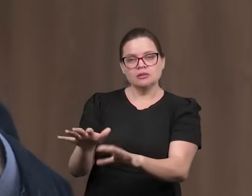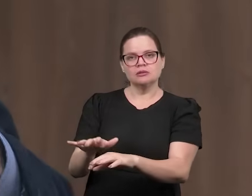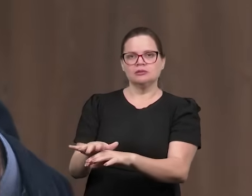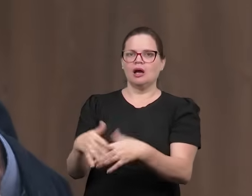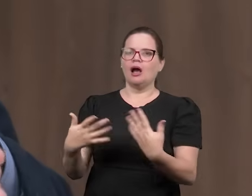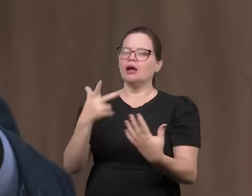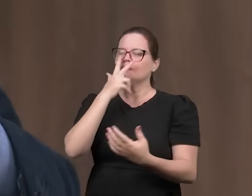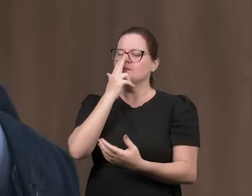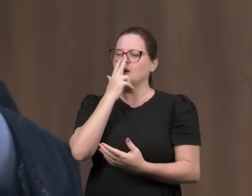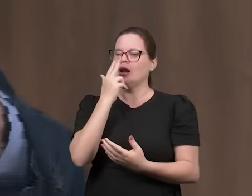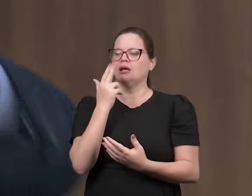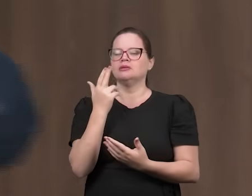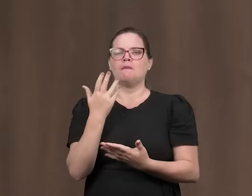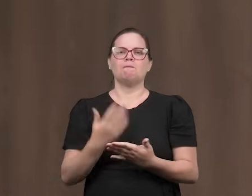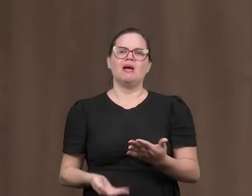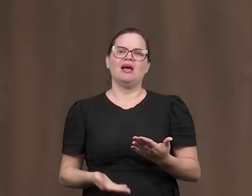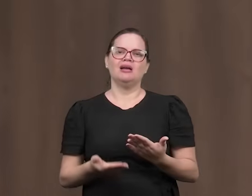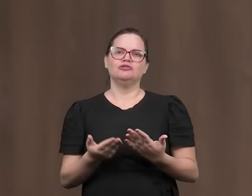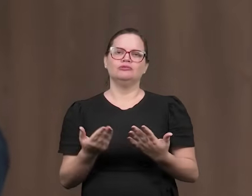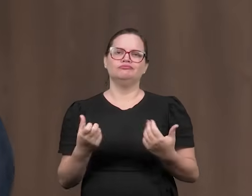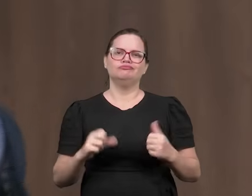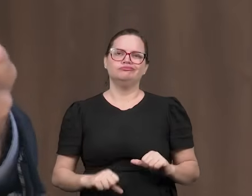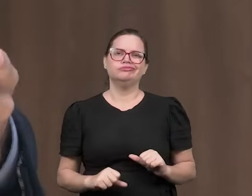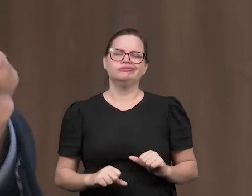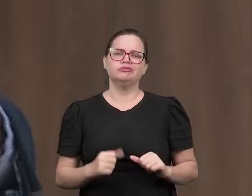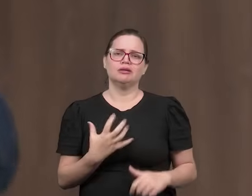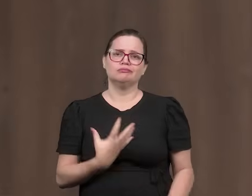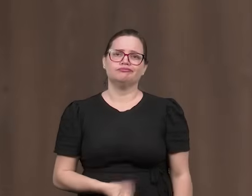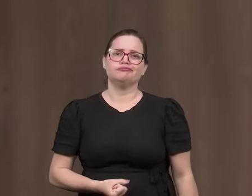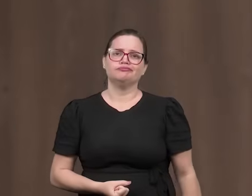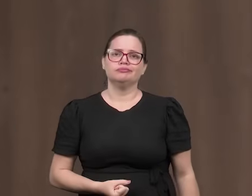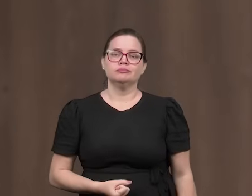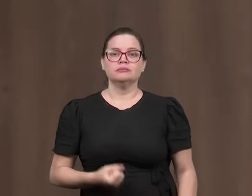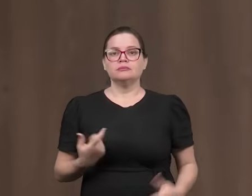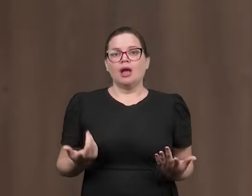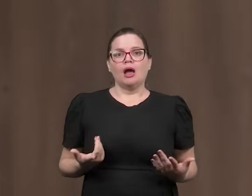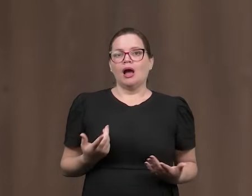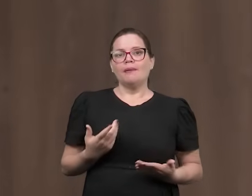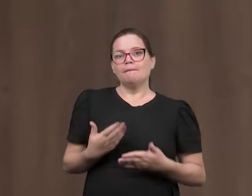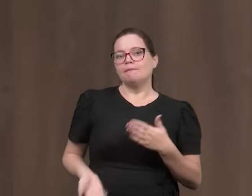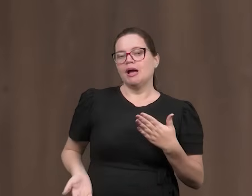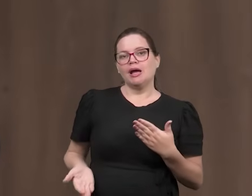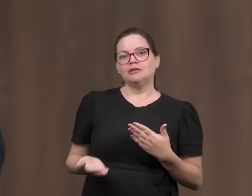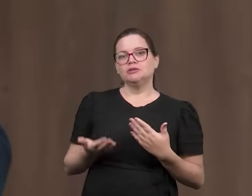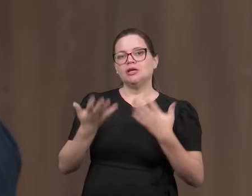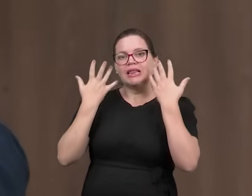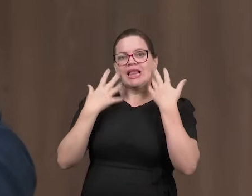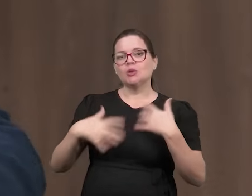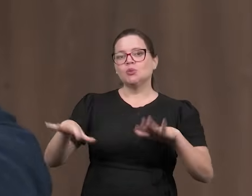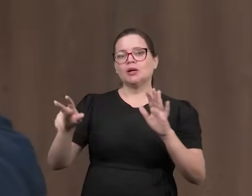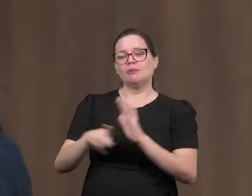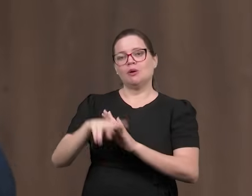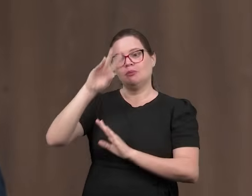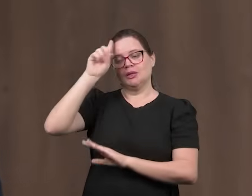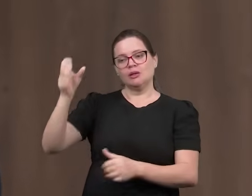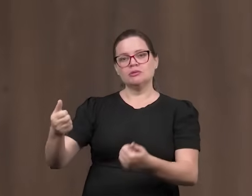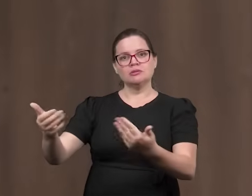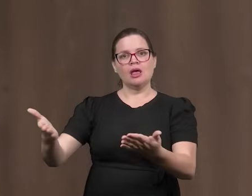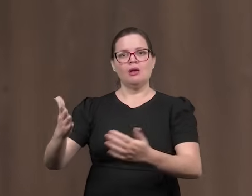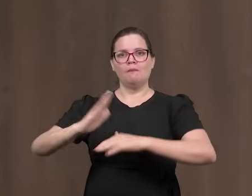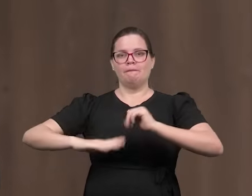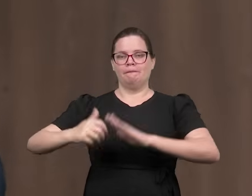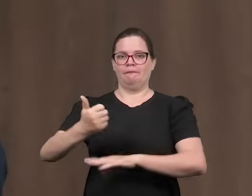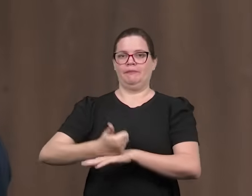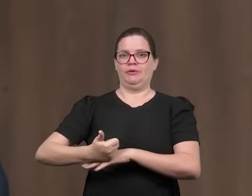você desmobiliza um talento, um dom que Deus deu a ele. Então, às vezes o filho tem